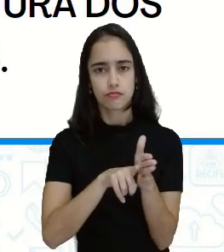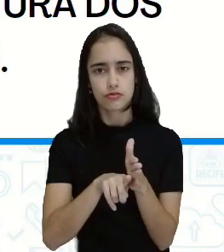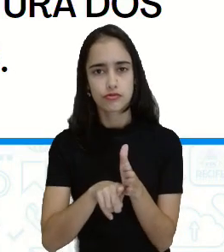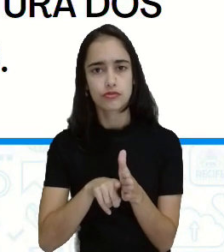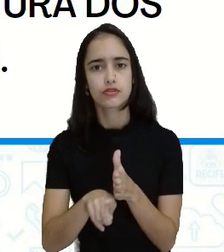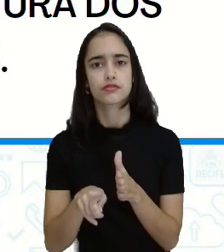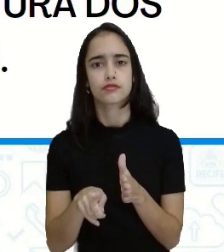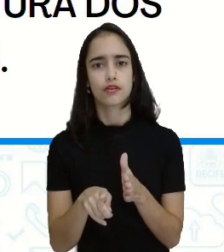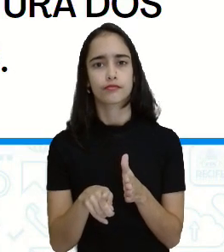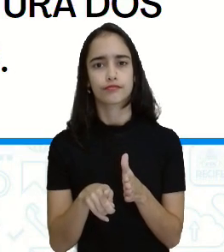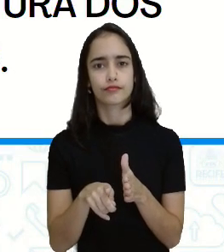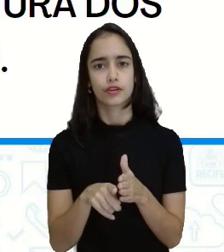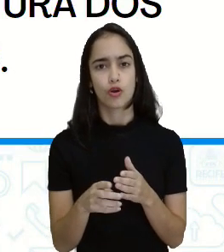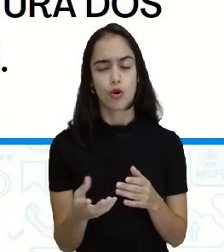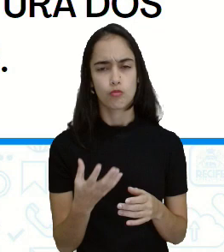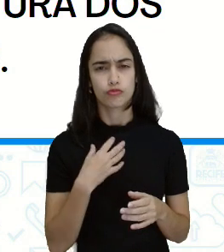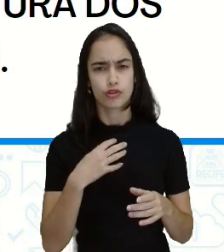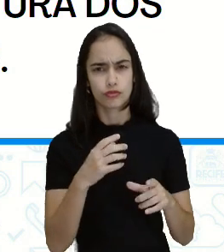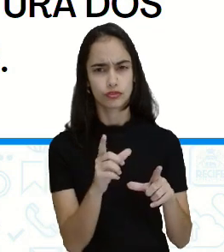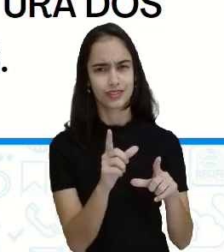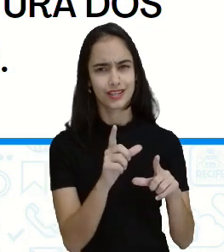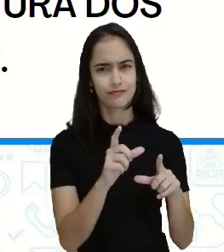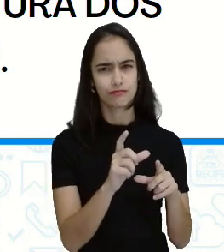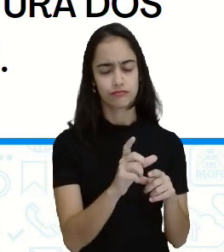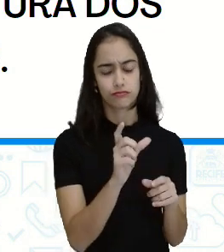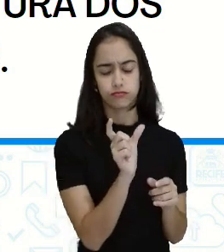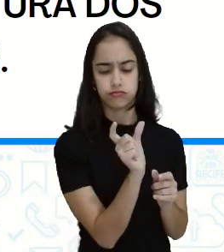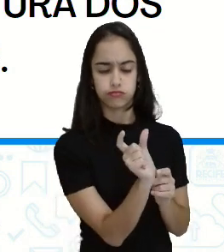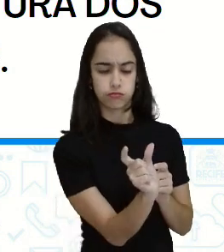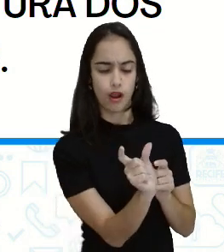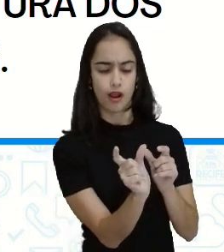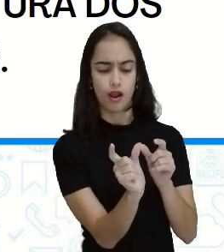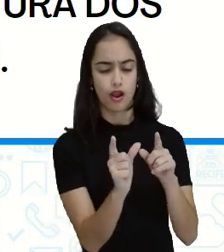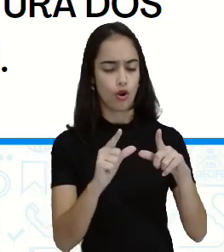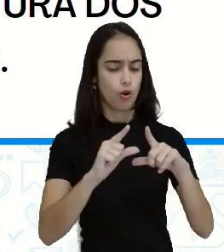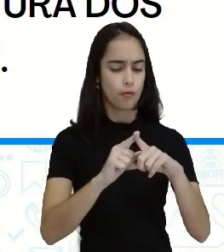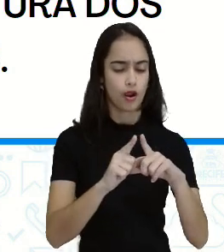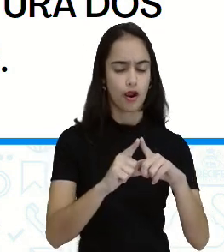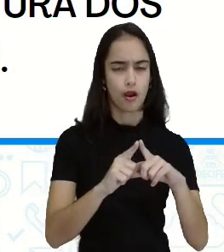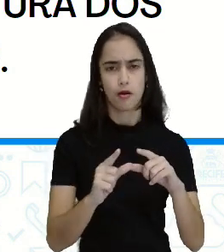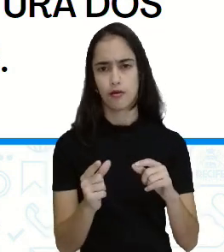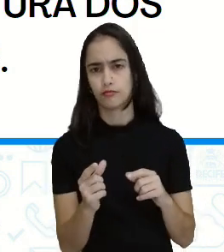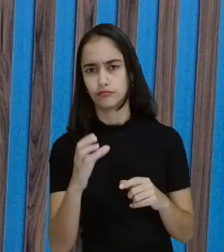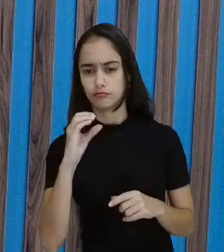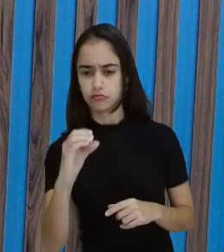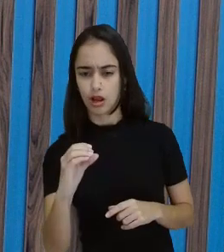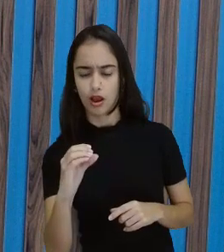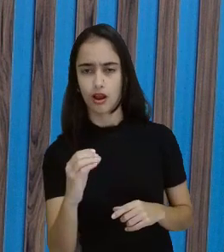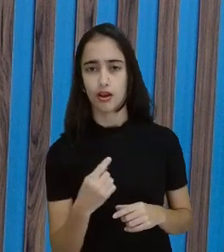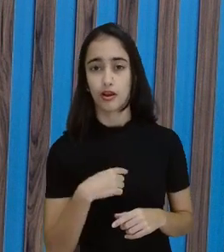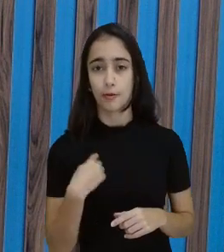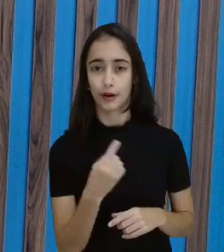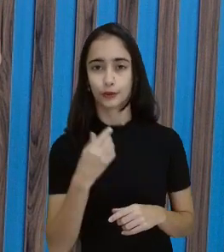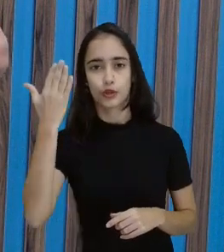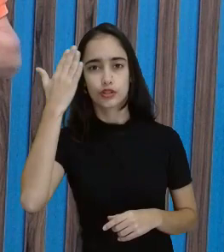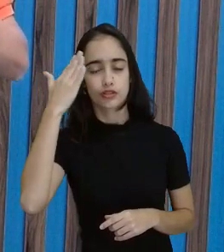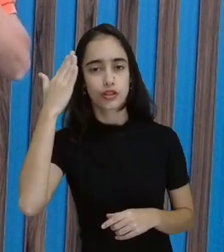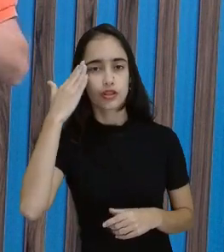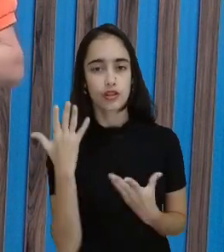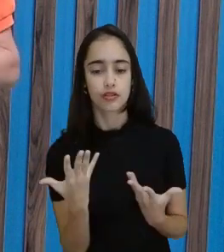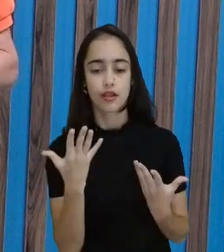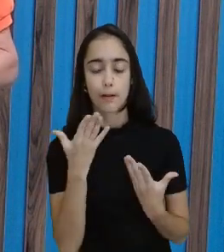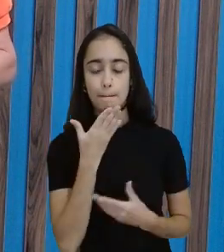meio de formas geométricas para facilitar a leitura dos dados. Então, olha só a diferença de gráfico e